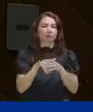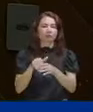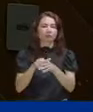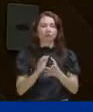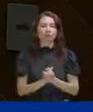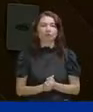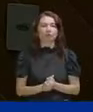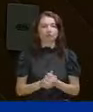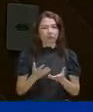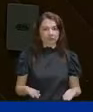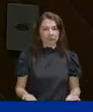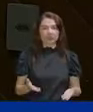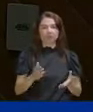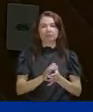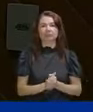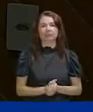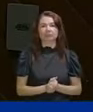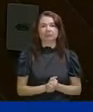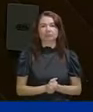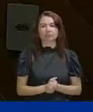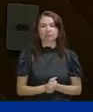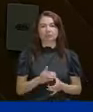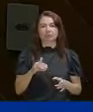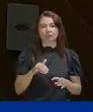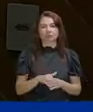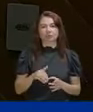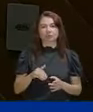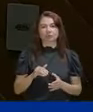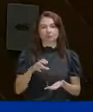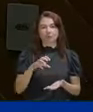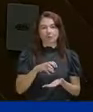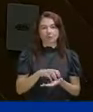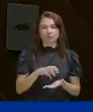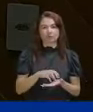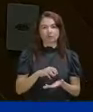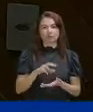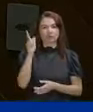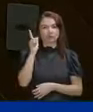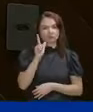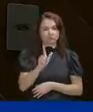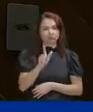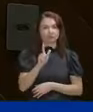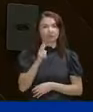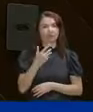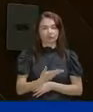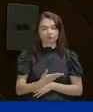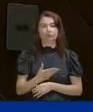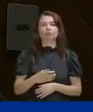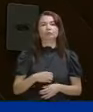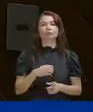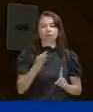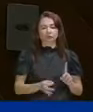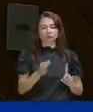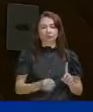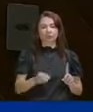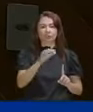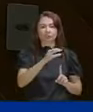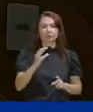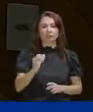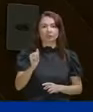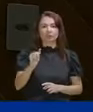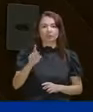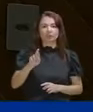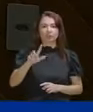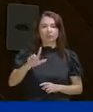foram proferidos, eu entendo que o voto médio vencedor foi do desembargador Carlos Storck. Por quê?